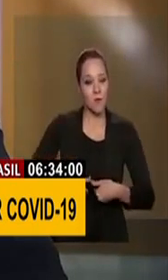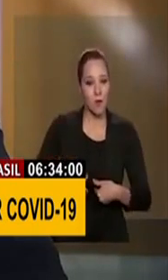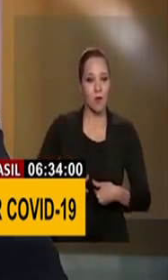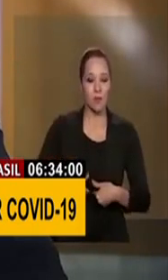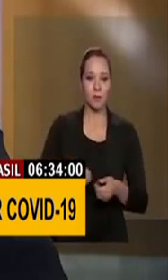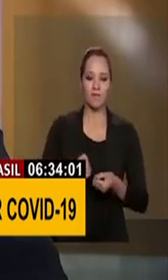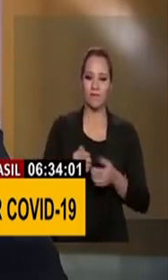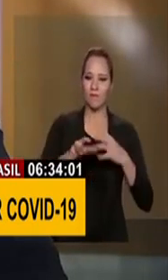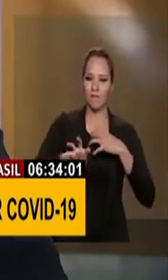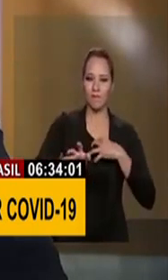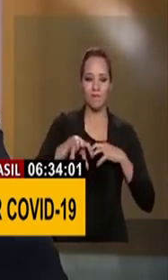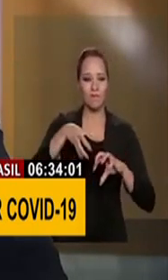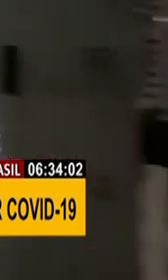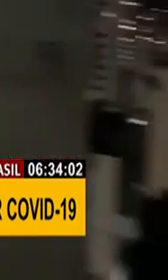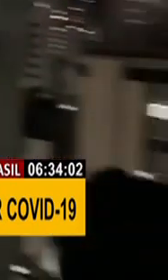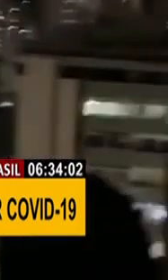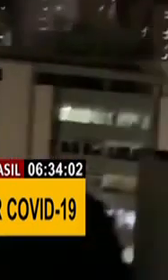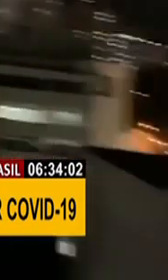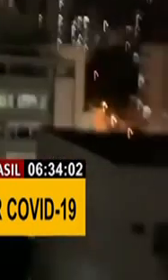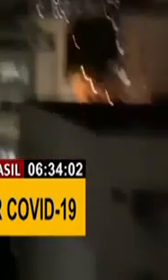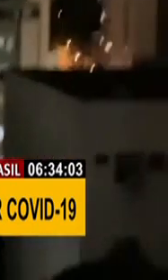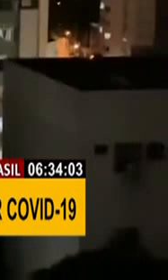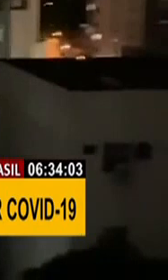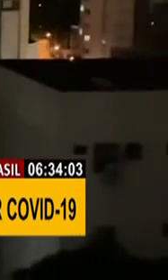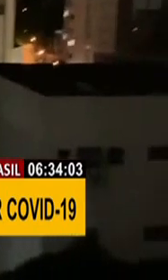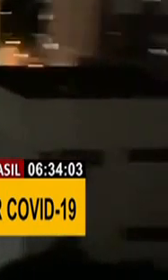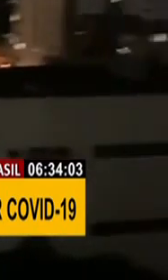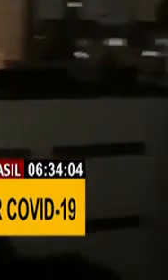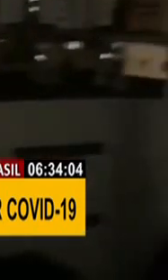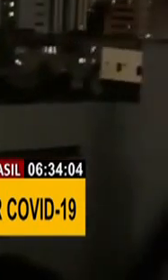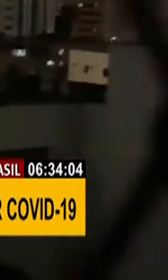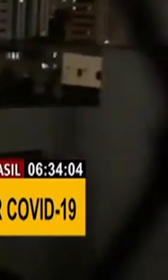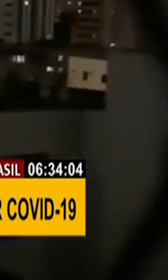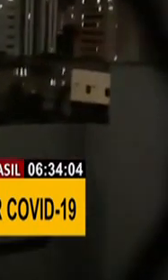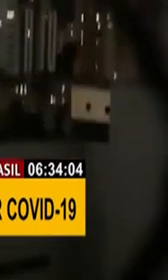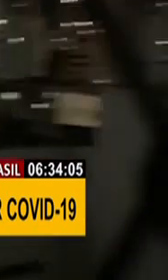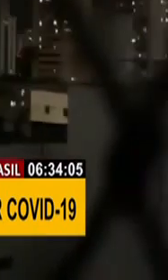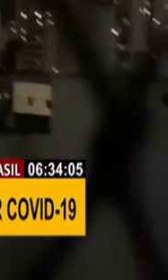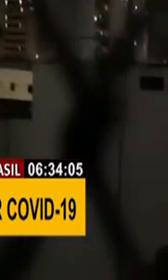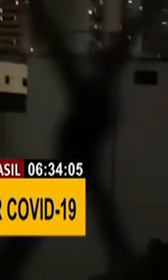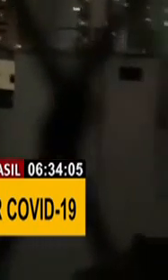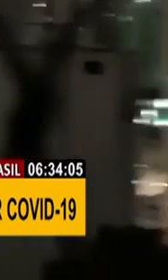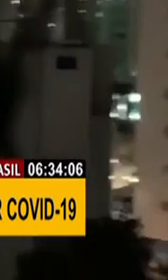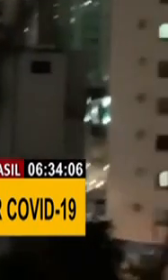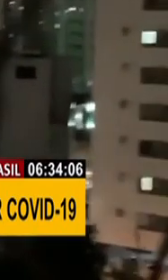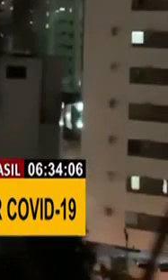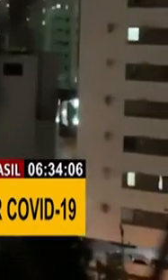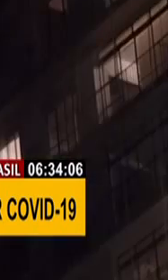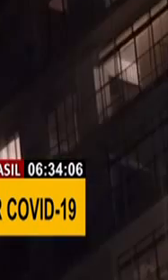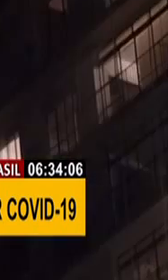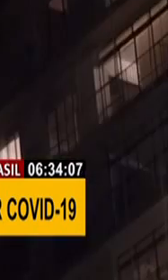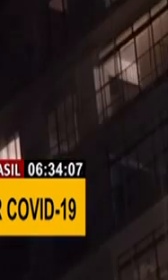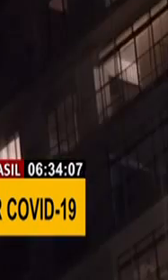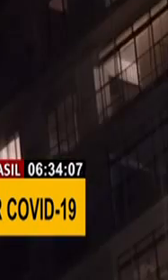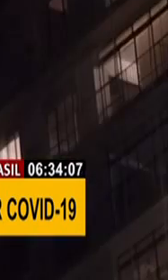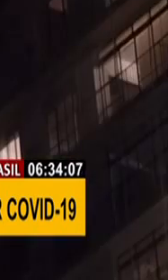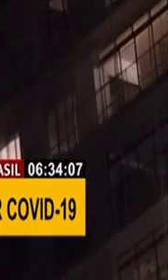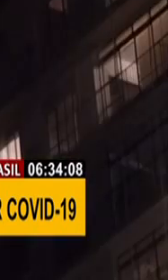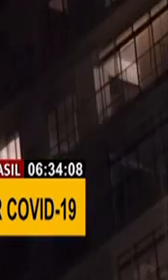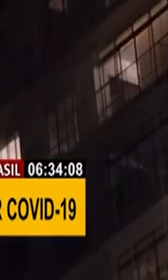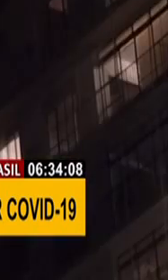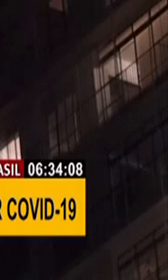que só indignou a população que pedia que se fuera. Incluso o mandatário manifestou sua preocupação por os